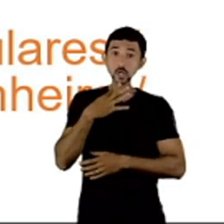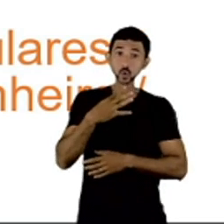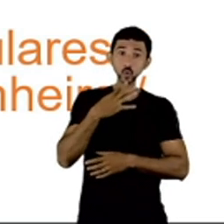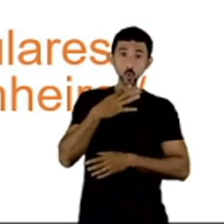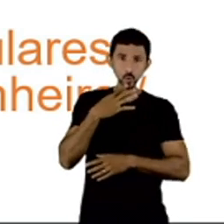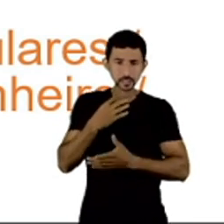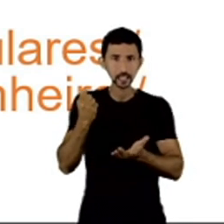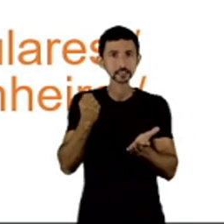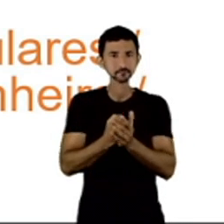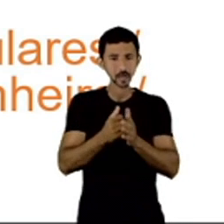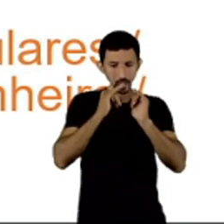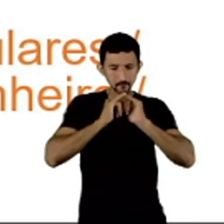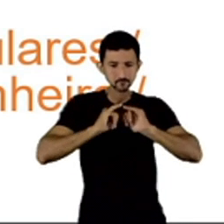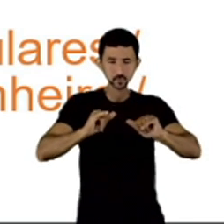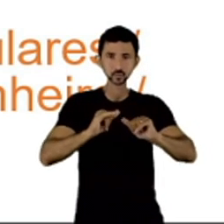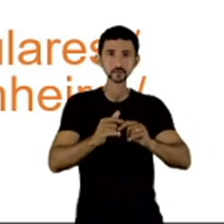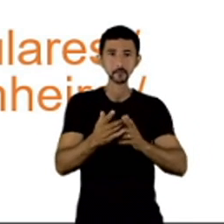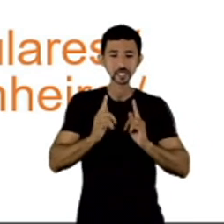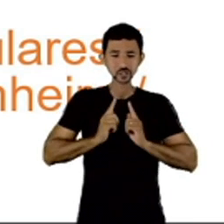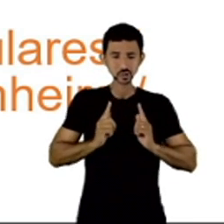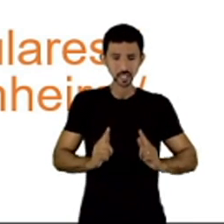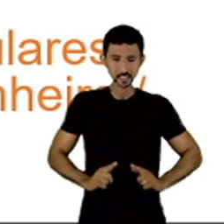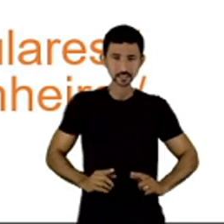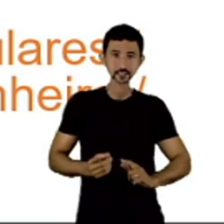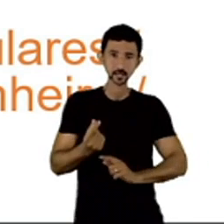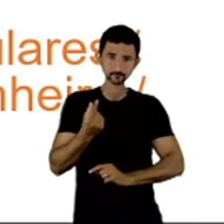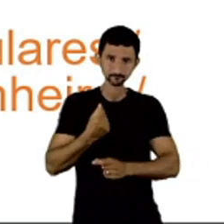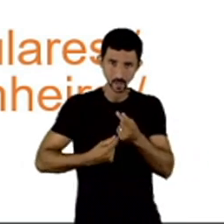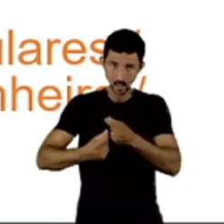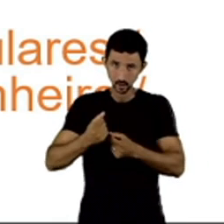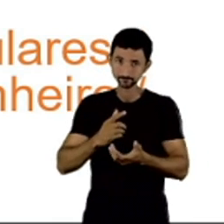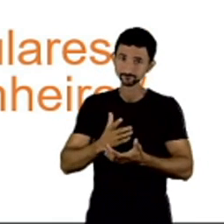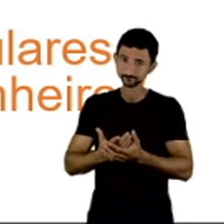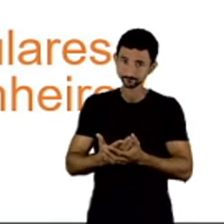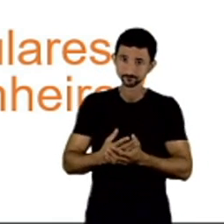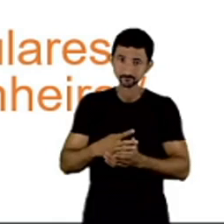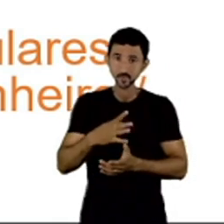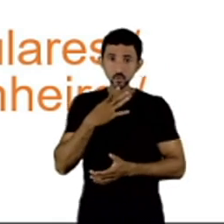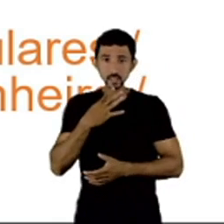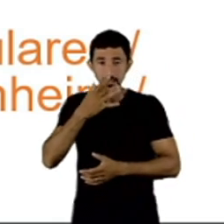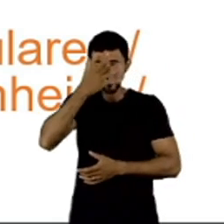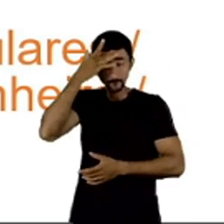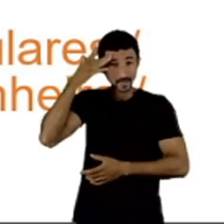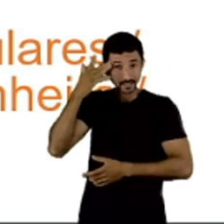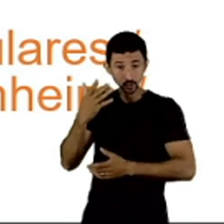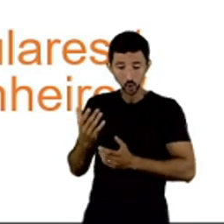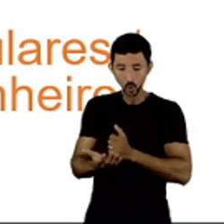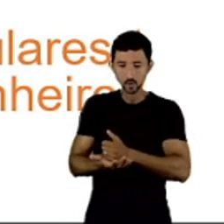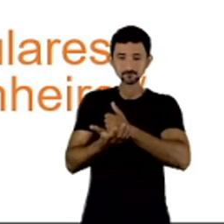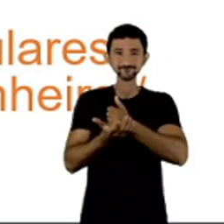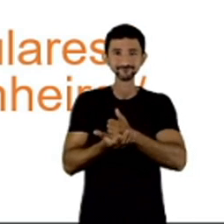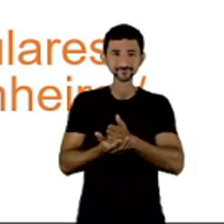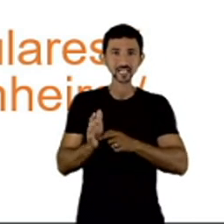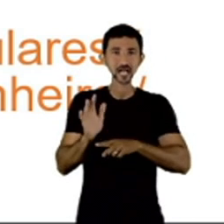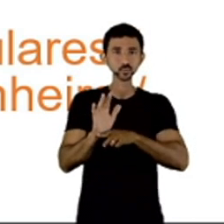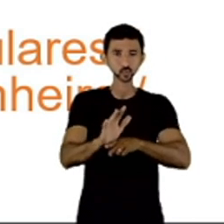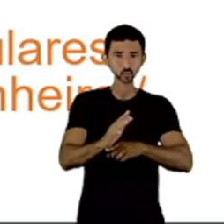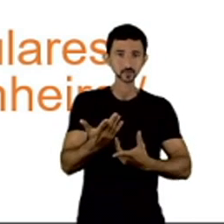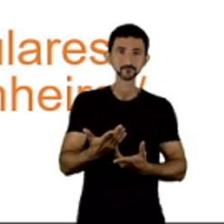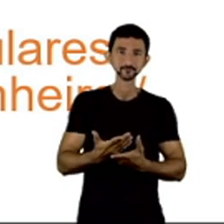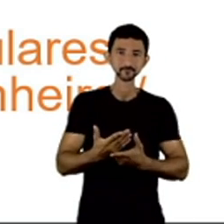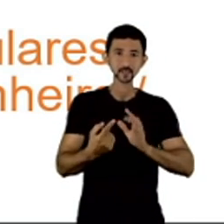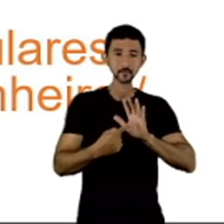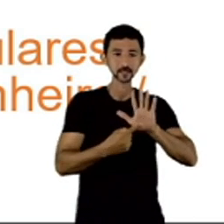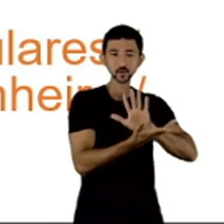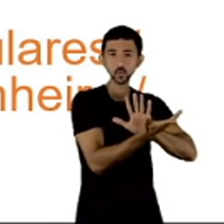lançar marcas e gerenciar valores. Eles têm, na verdade, pessoas que lhe servem como suporte e lhe apresentam